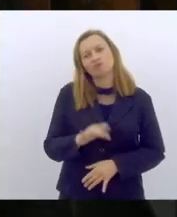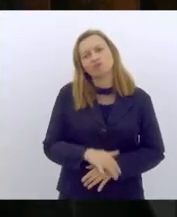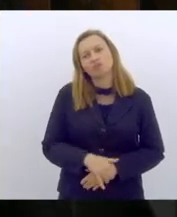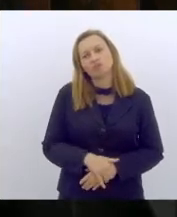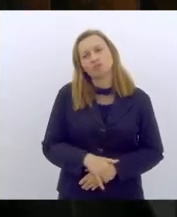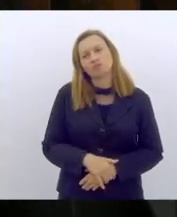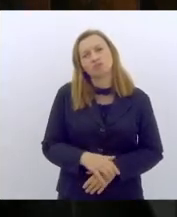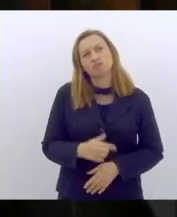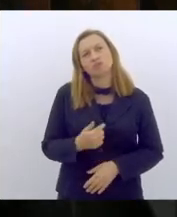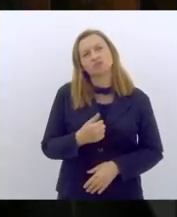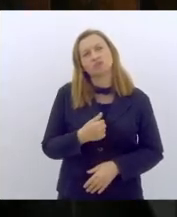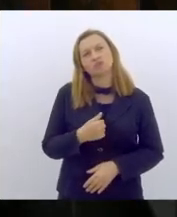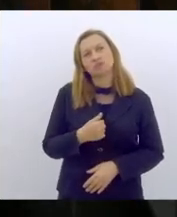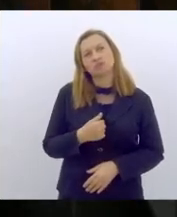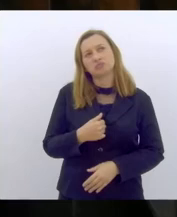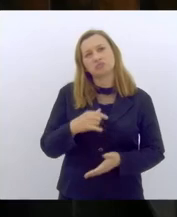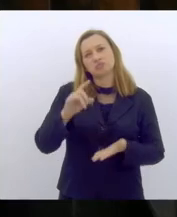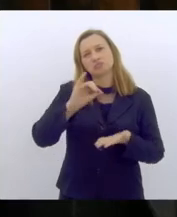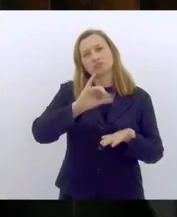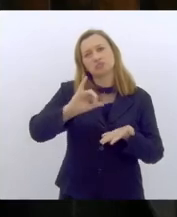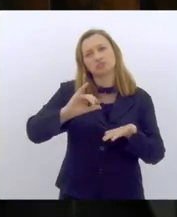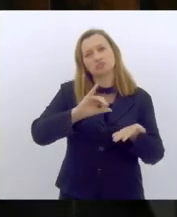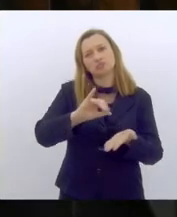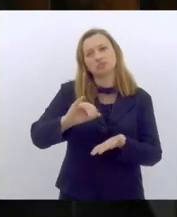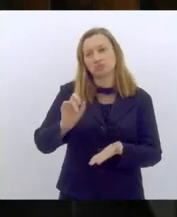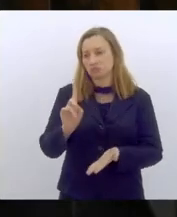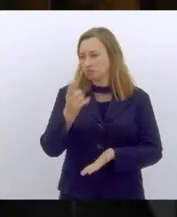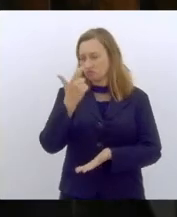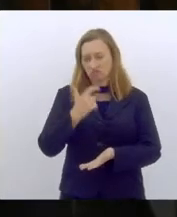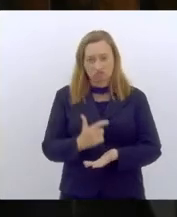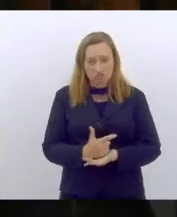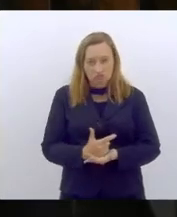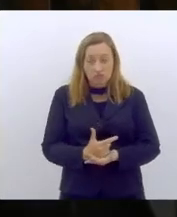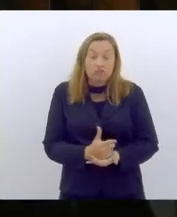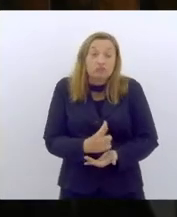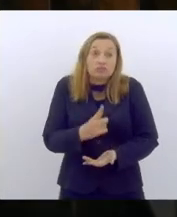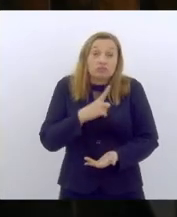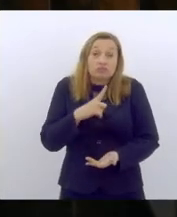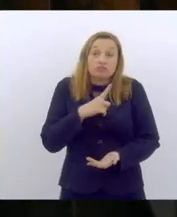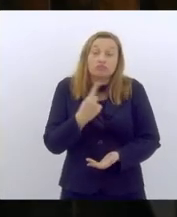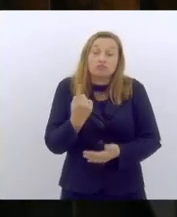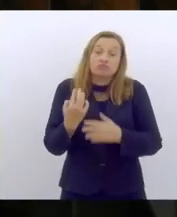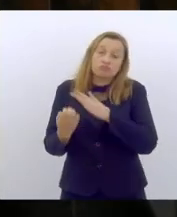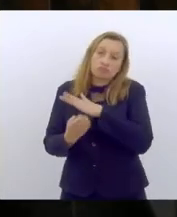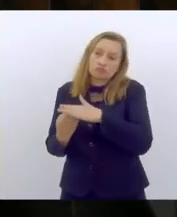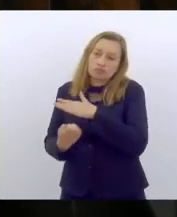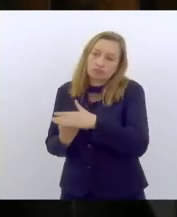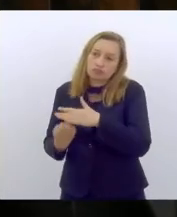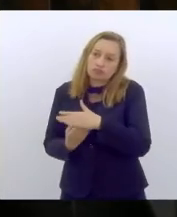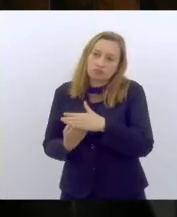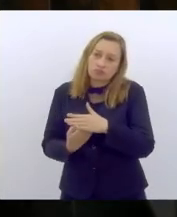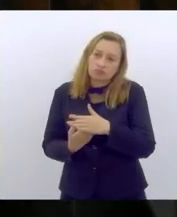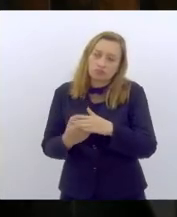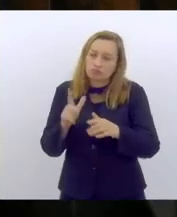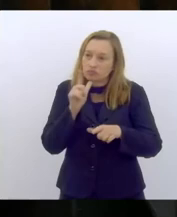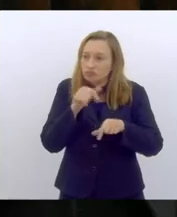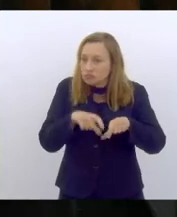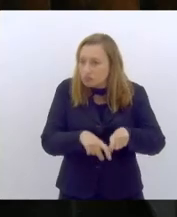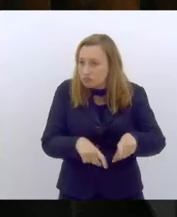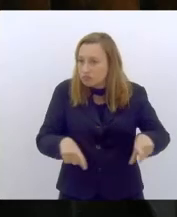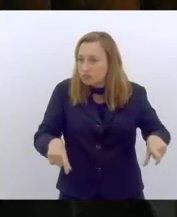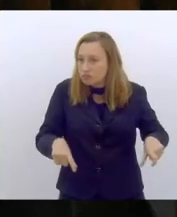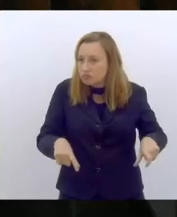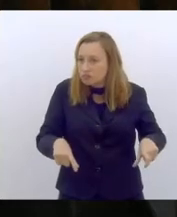que eu fosse um capitalista e não sou e tivesse uma empresa de saneamento básico